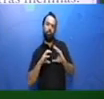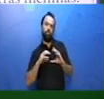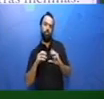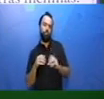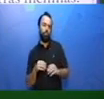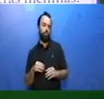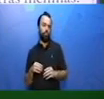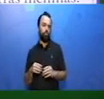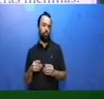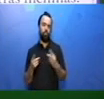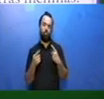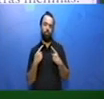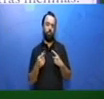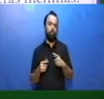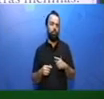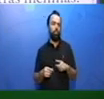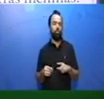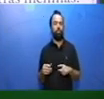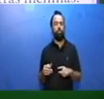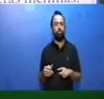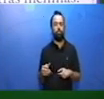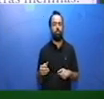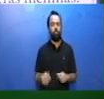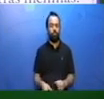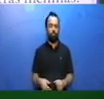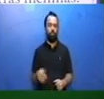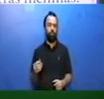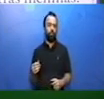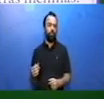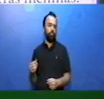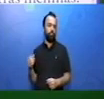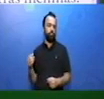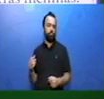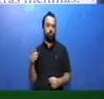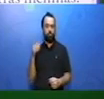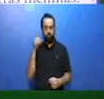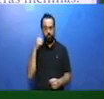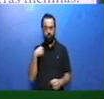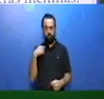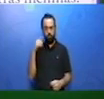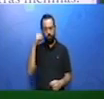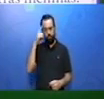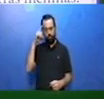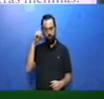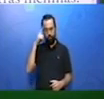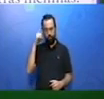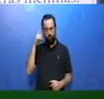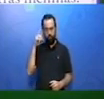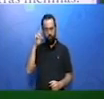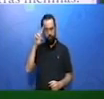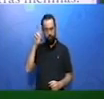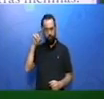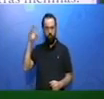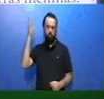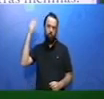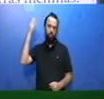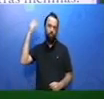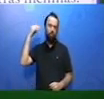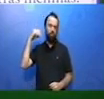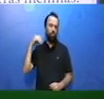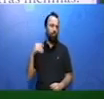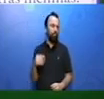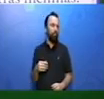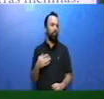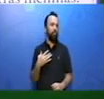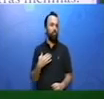se aproximava dos 8 anos, também entrou na escola. Eu me lembro tão bem do primeiro dia que ela foi tão entusiasmada